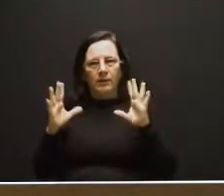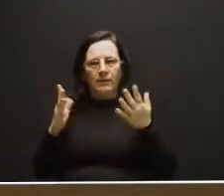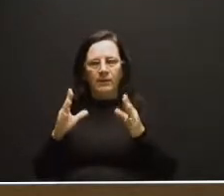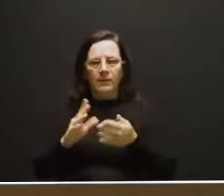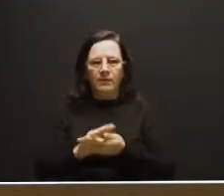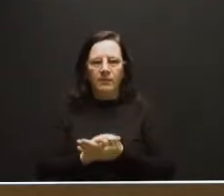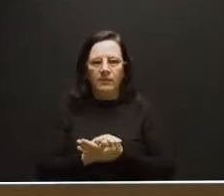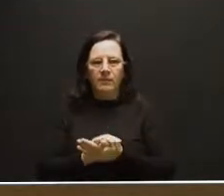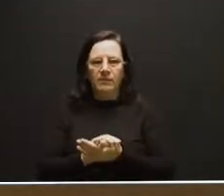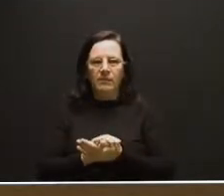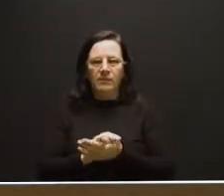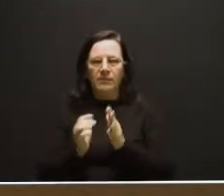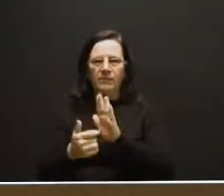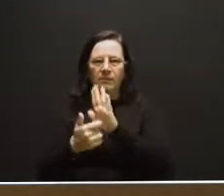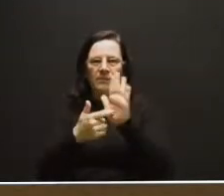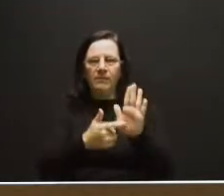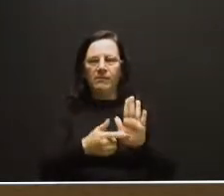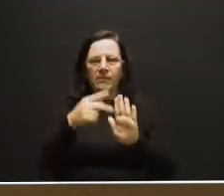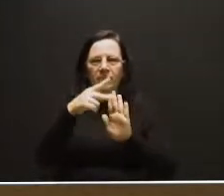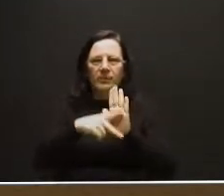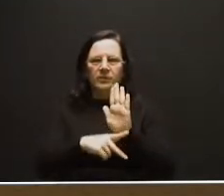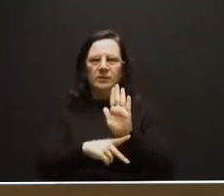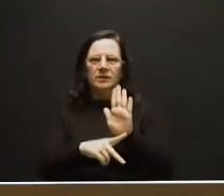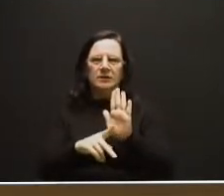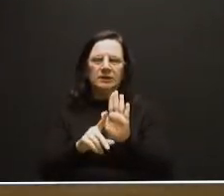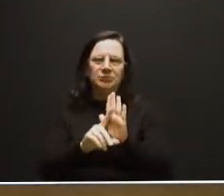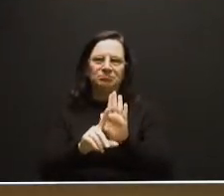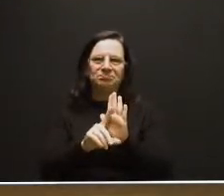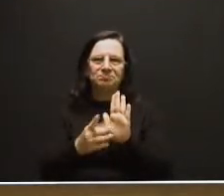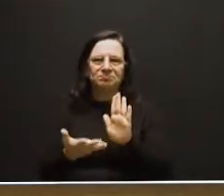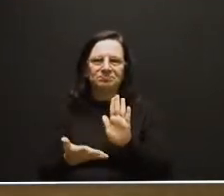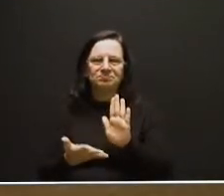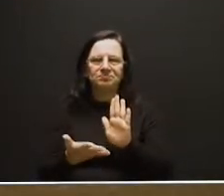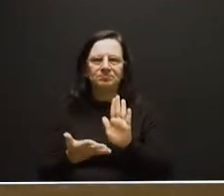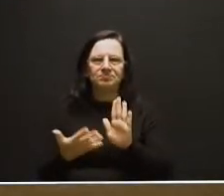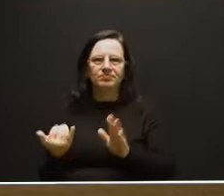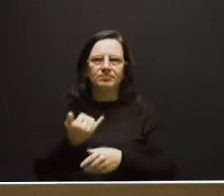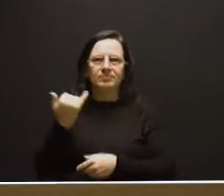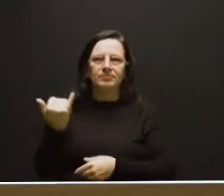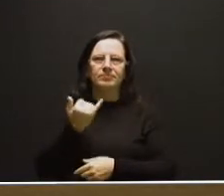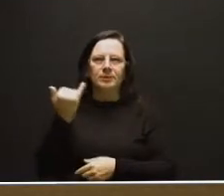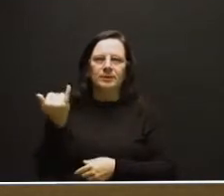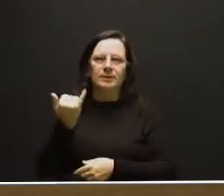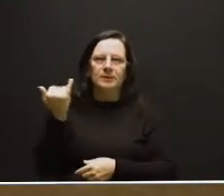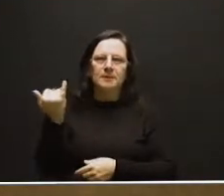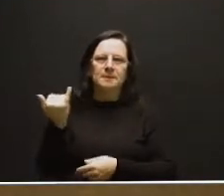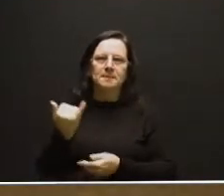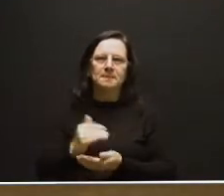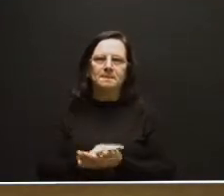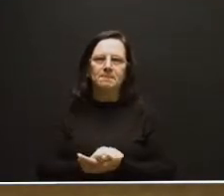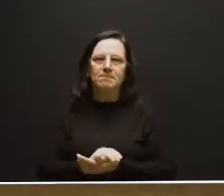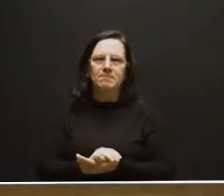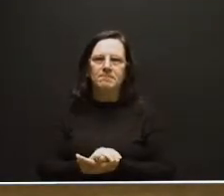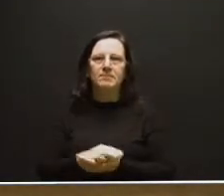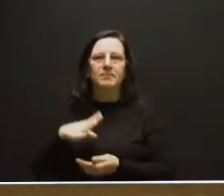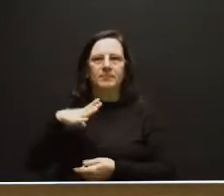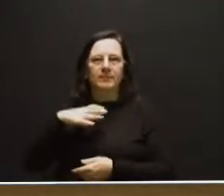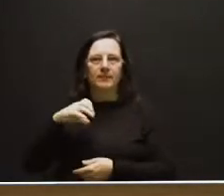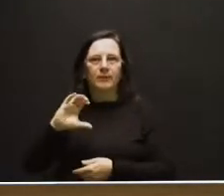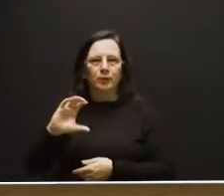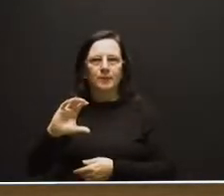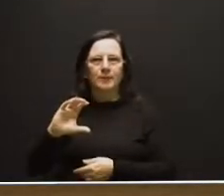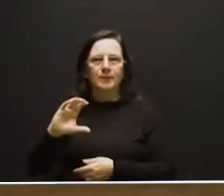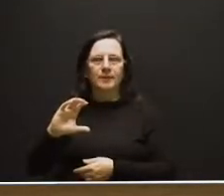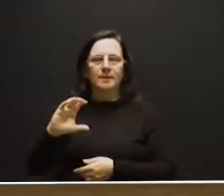por apresentar um projeto que é muito importante para a nossa cidade